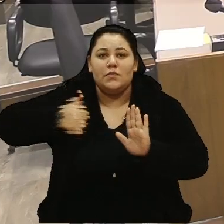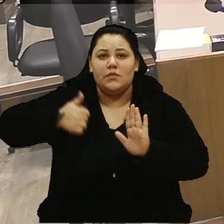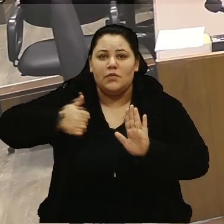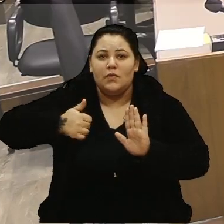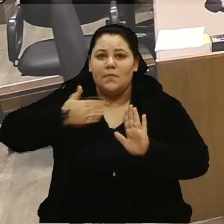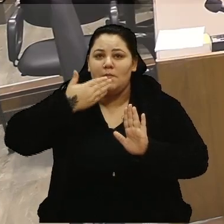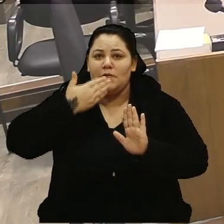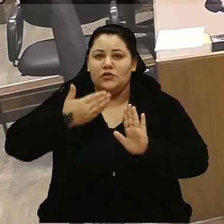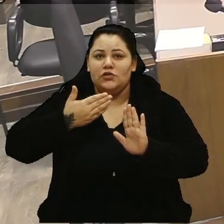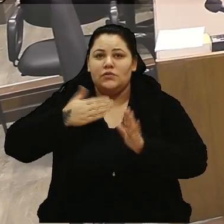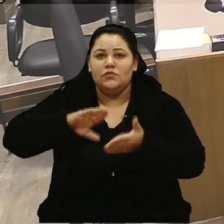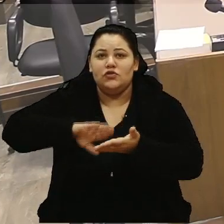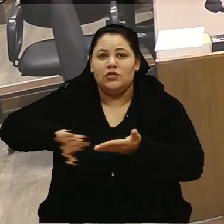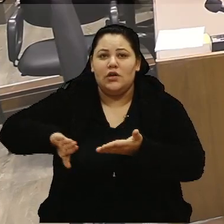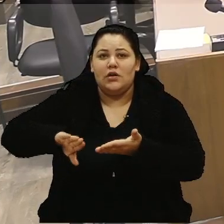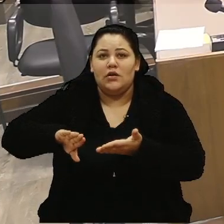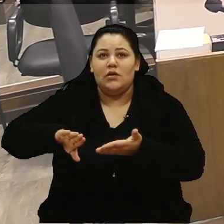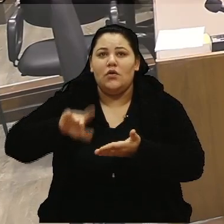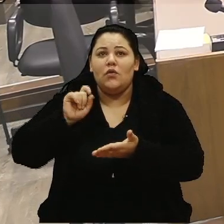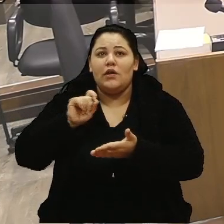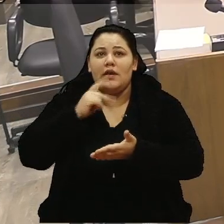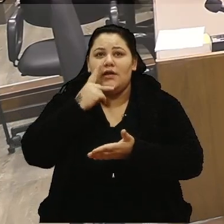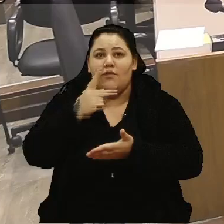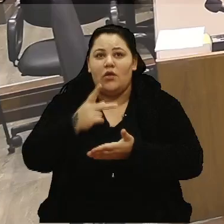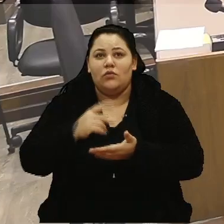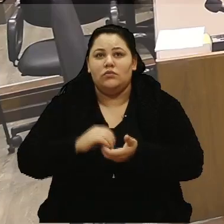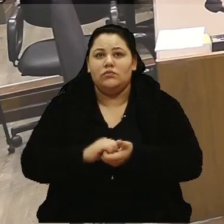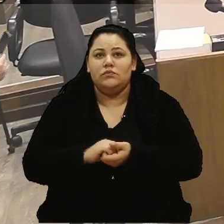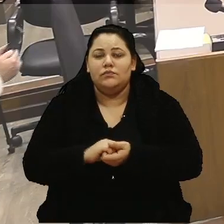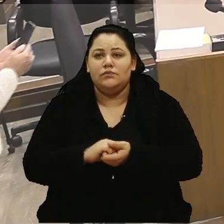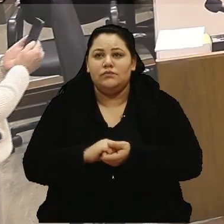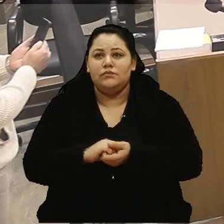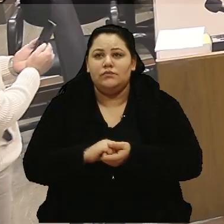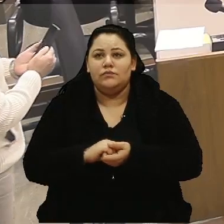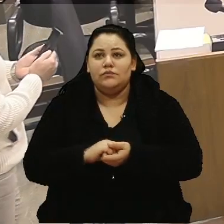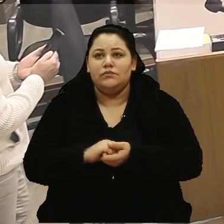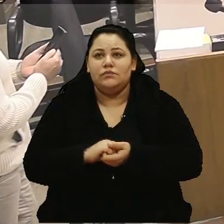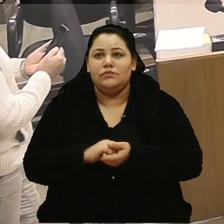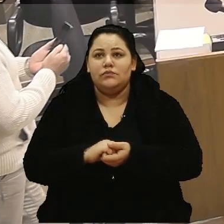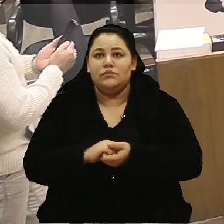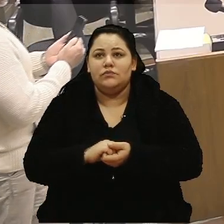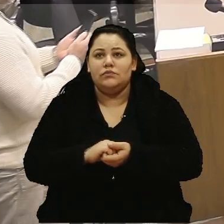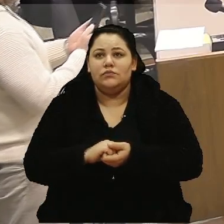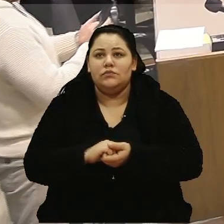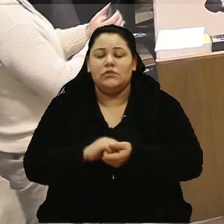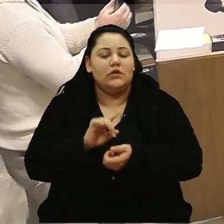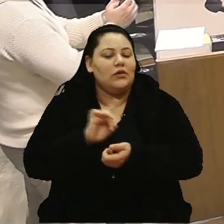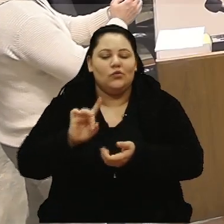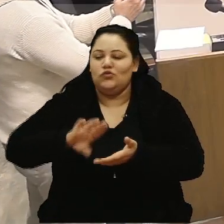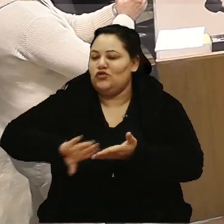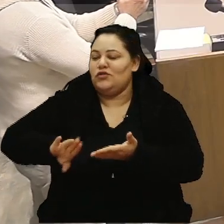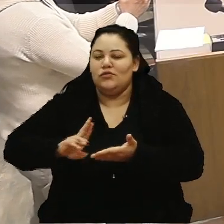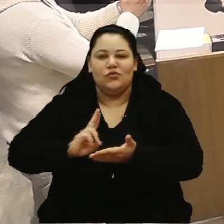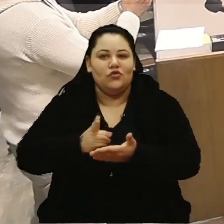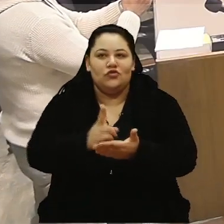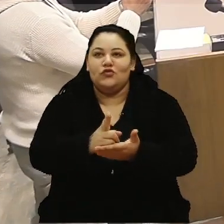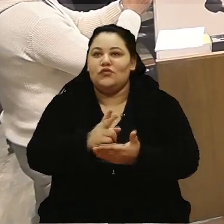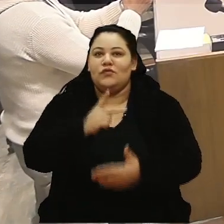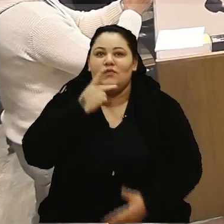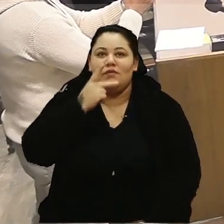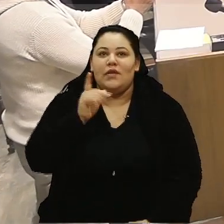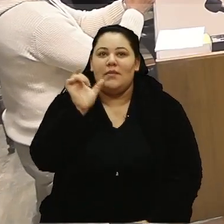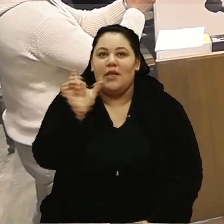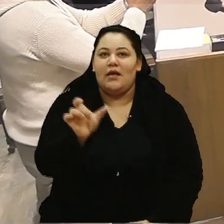o vereador retirar dos análises que ele falou. Por favor. O senhor retira, vereador Daniel Santos? Não retira, segue com a palavra, vereador Daniel